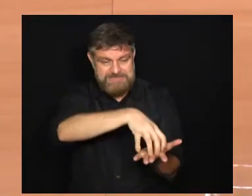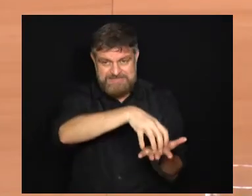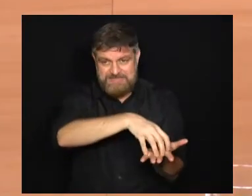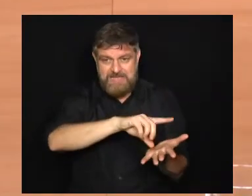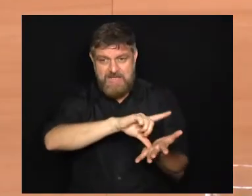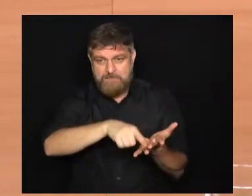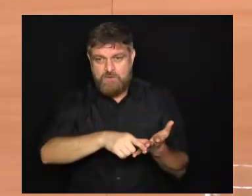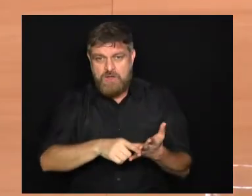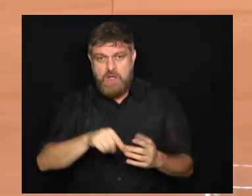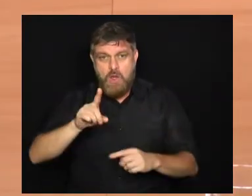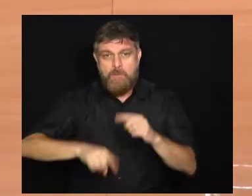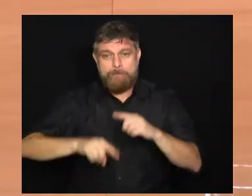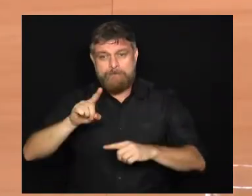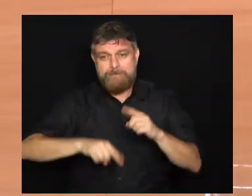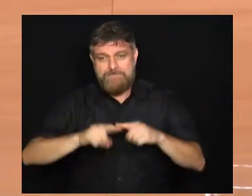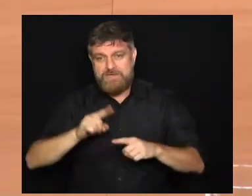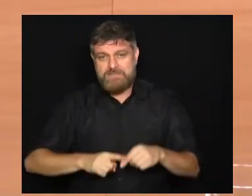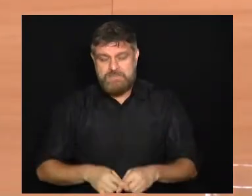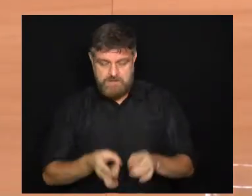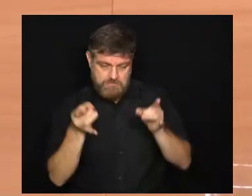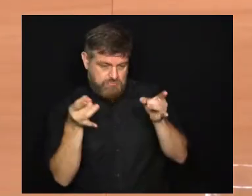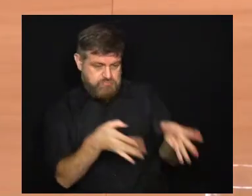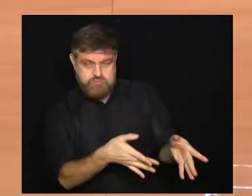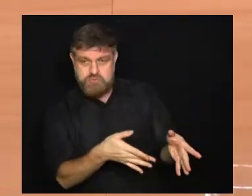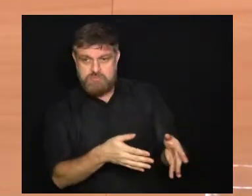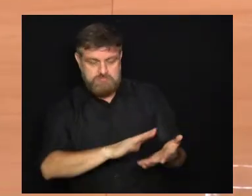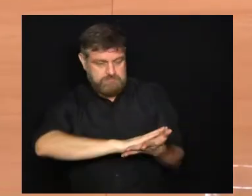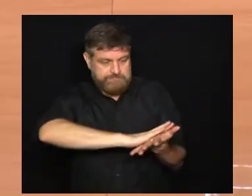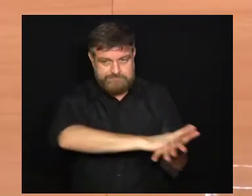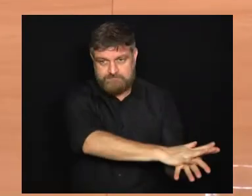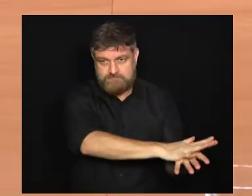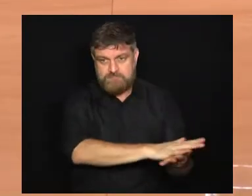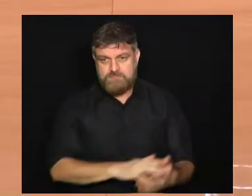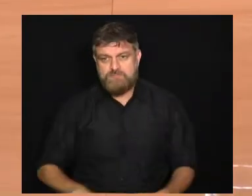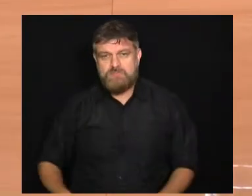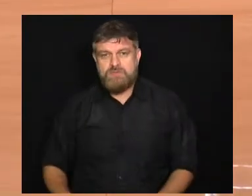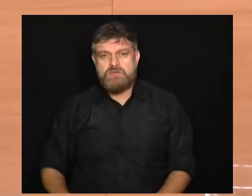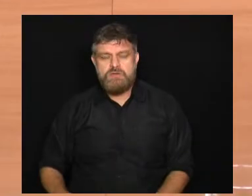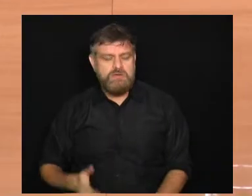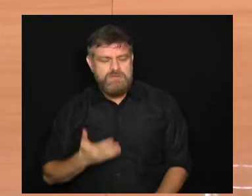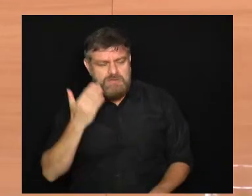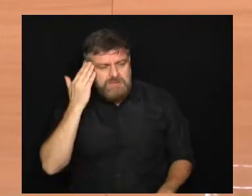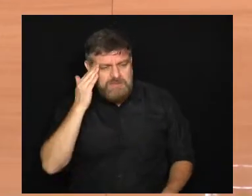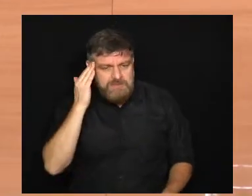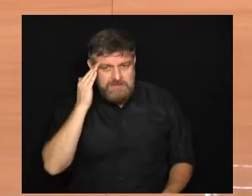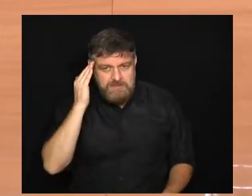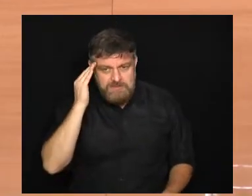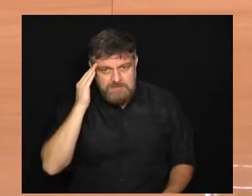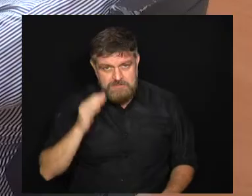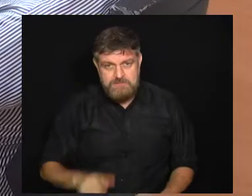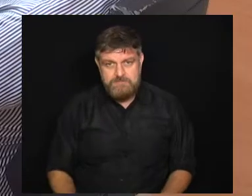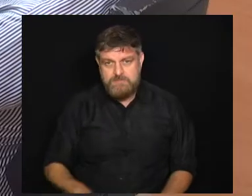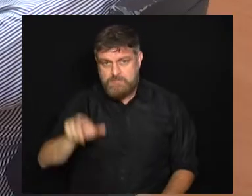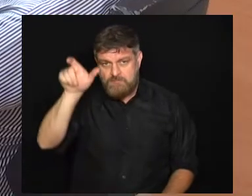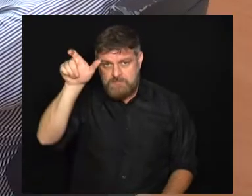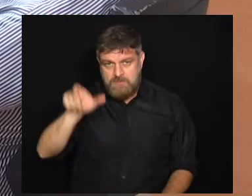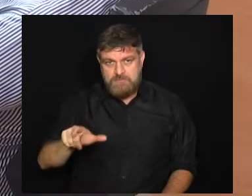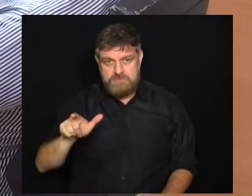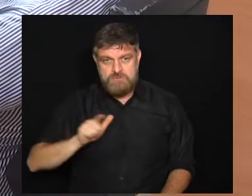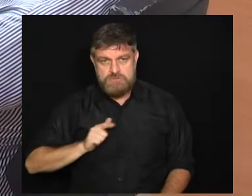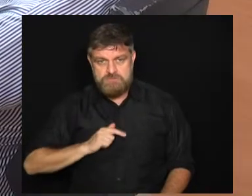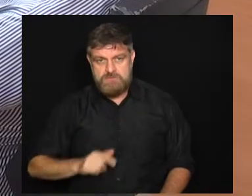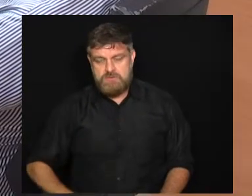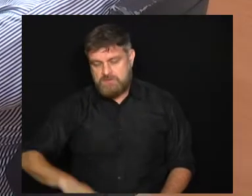descartando só o material único e exclusivamente dentro da unidade do SAMU. Deixa eu entender. Os sintomáticos respiratórios que tiverem,